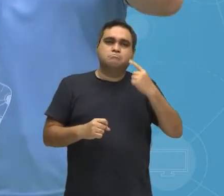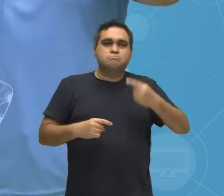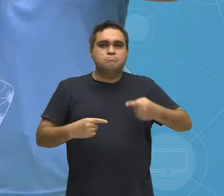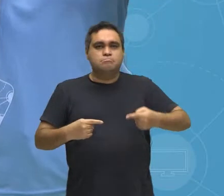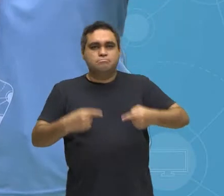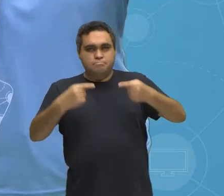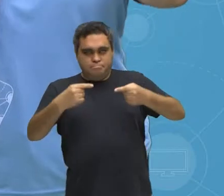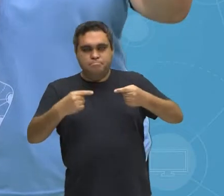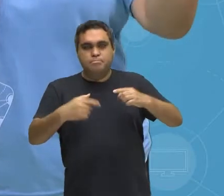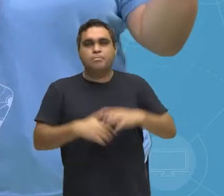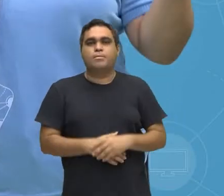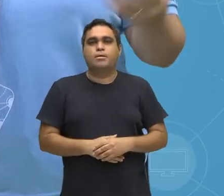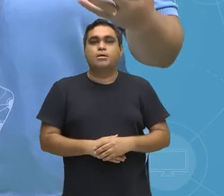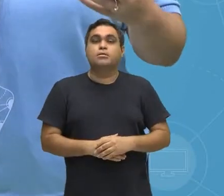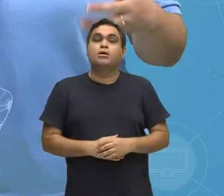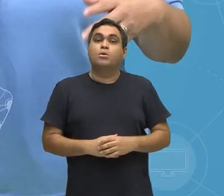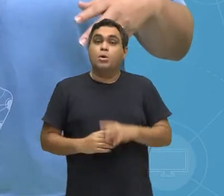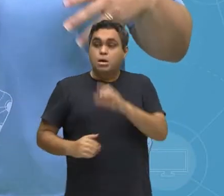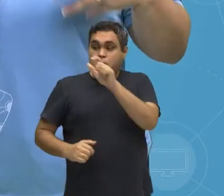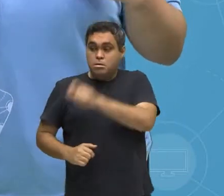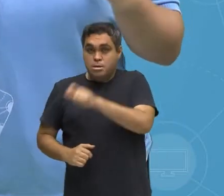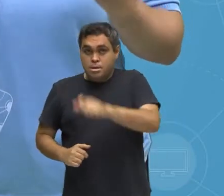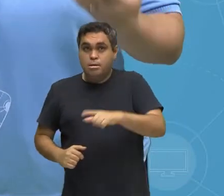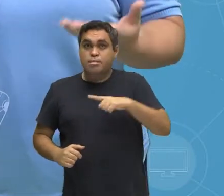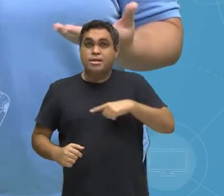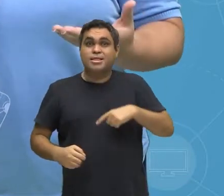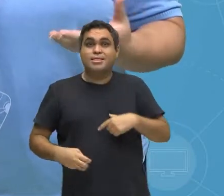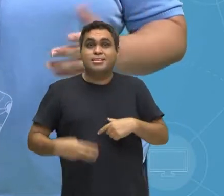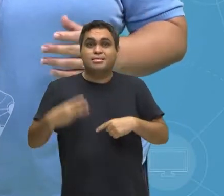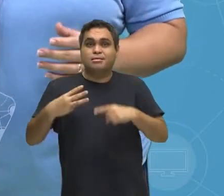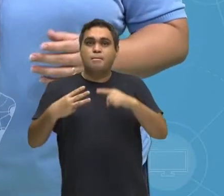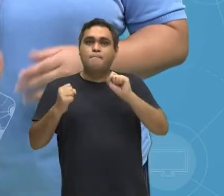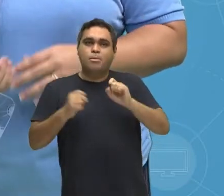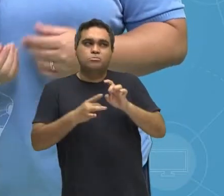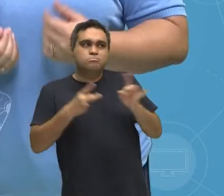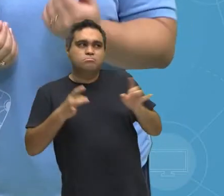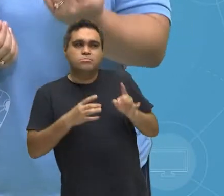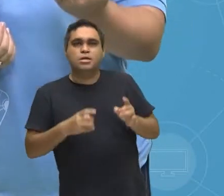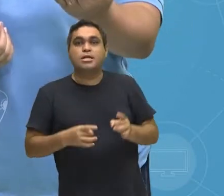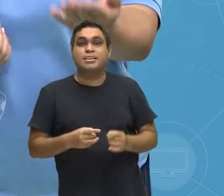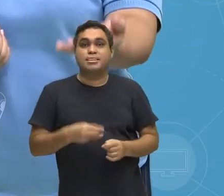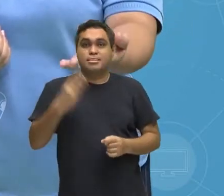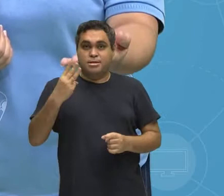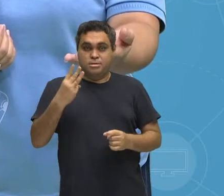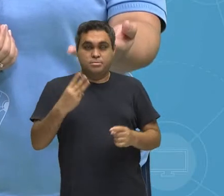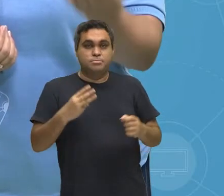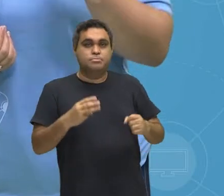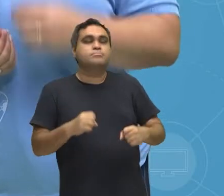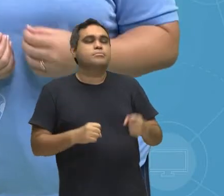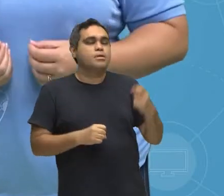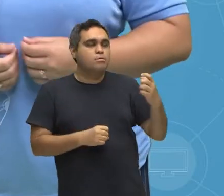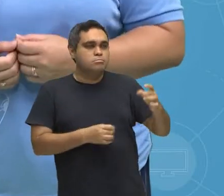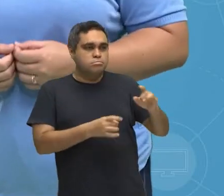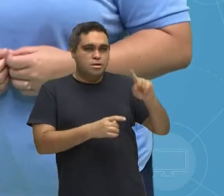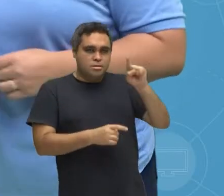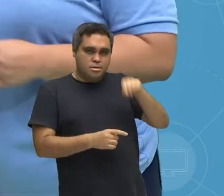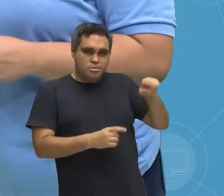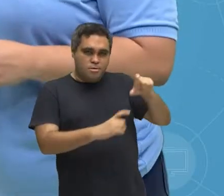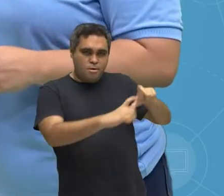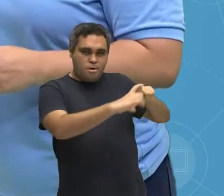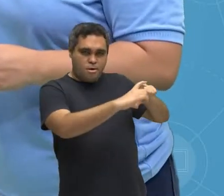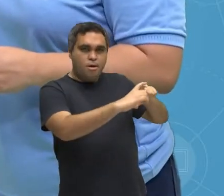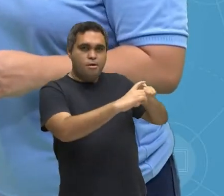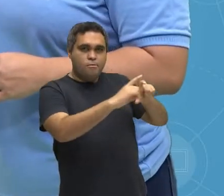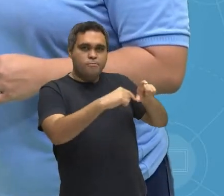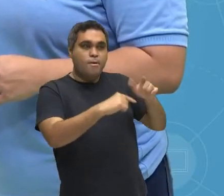E aí tem um alvo que é o peixe, e esse nosso atleta, ele fica a 30 metros, né, do alvo.